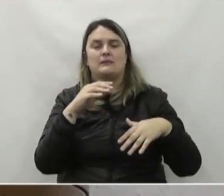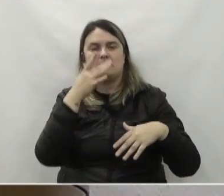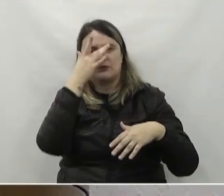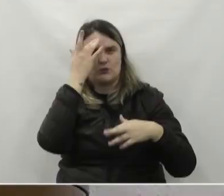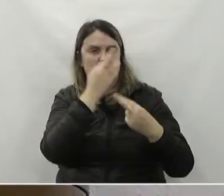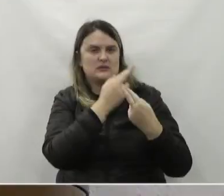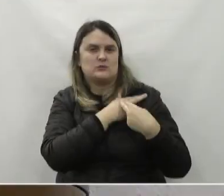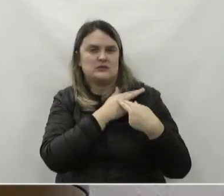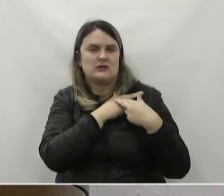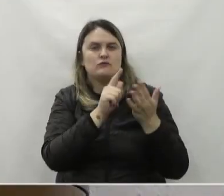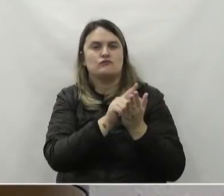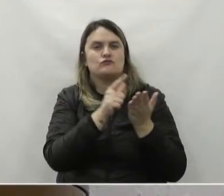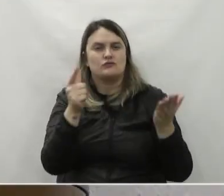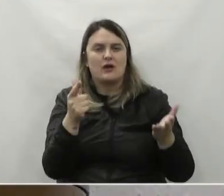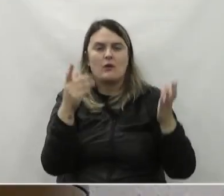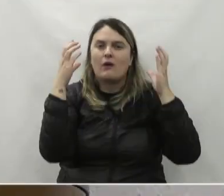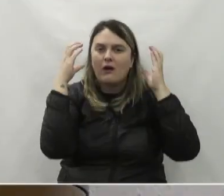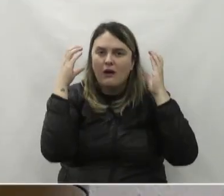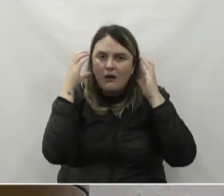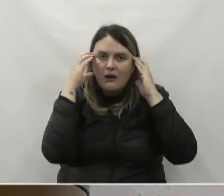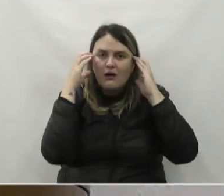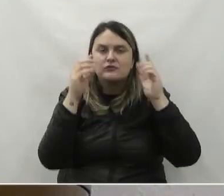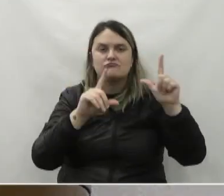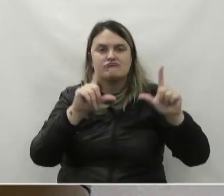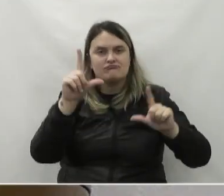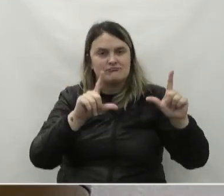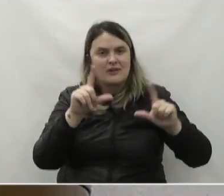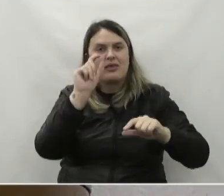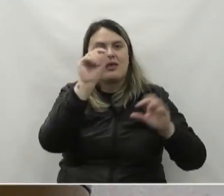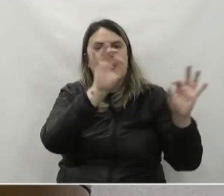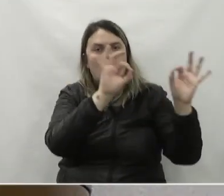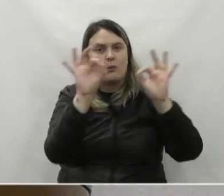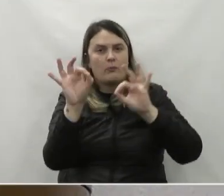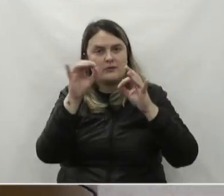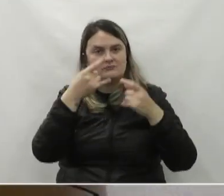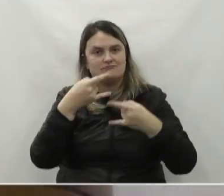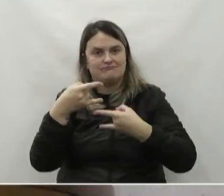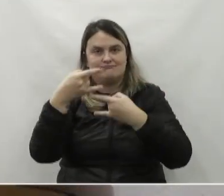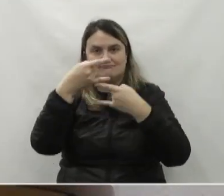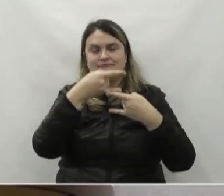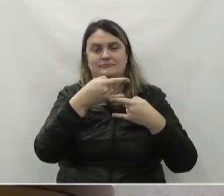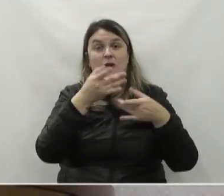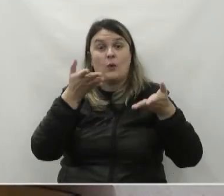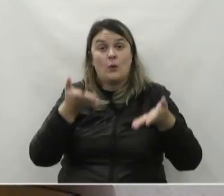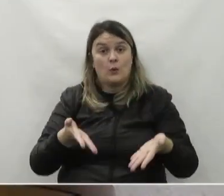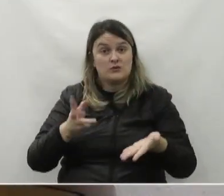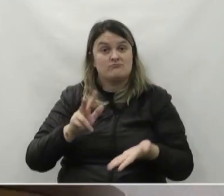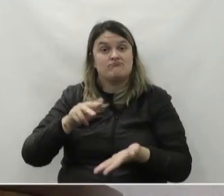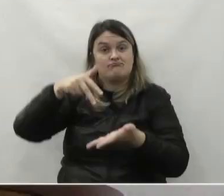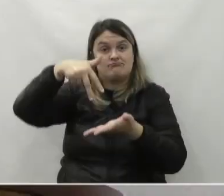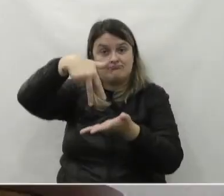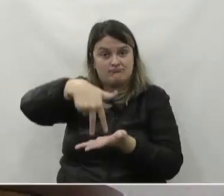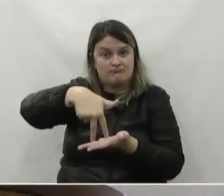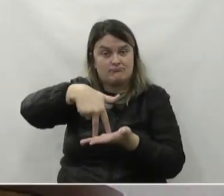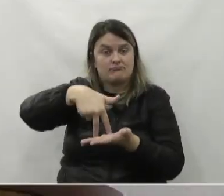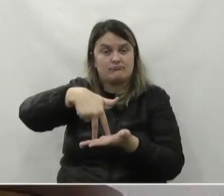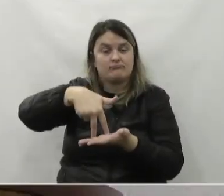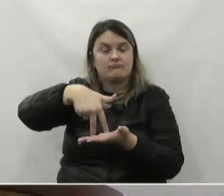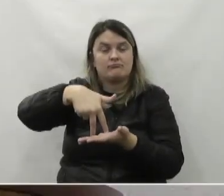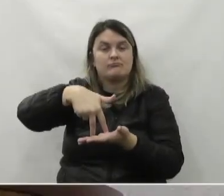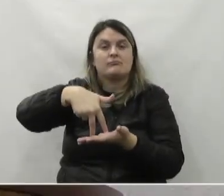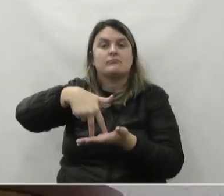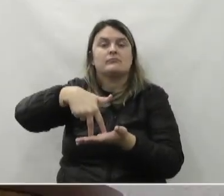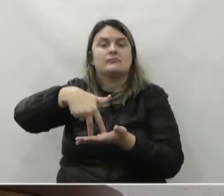escrita, de todos o pessoal que nos acompanha via internet. Eu venho mais uma vez fazer uso da